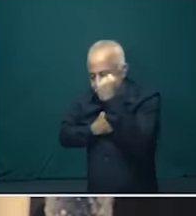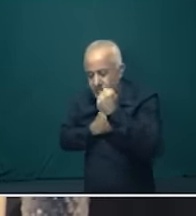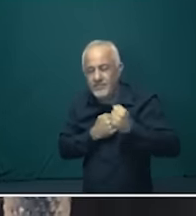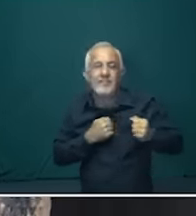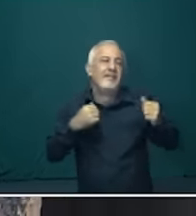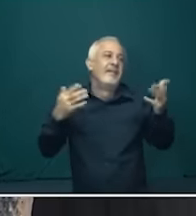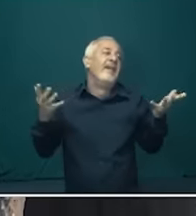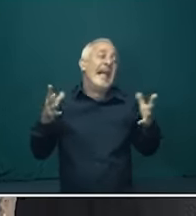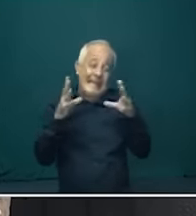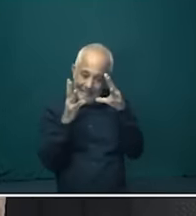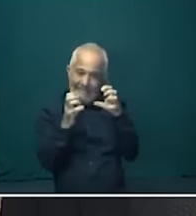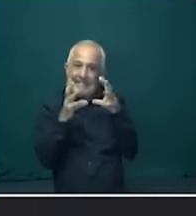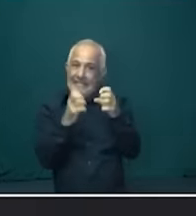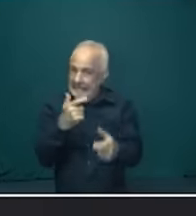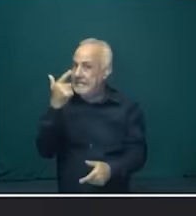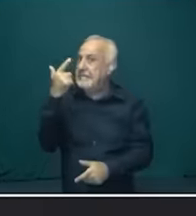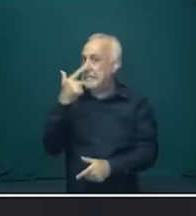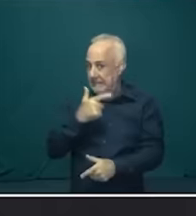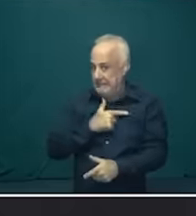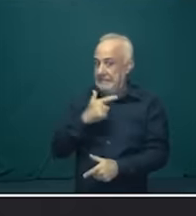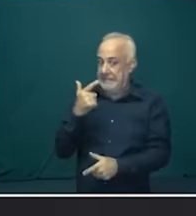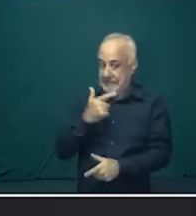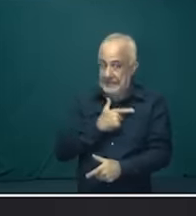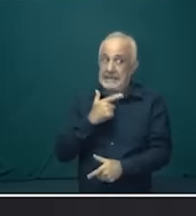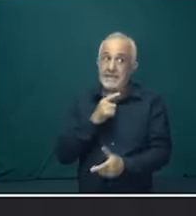A briga foi feia.